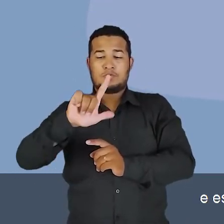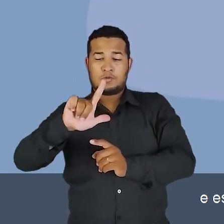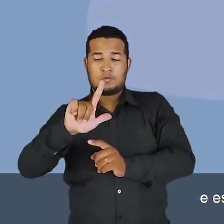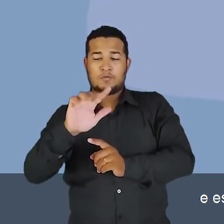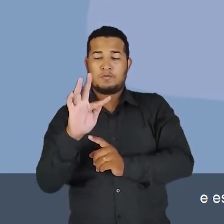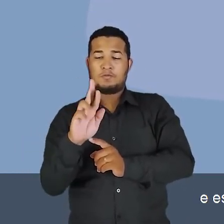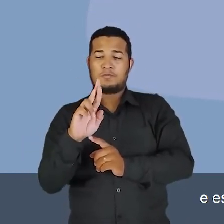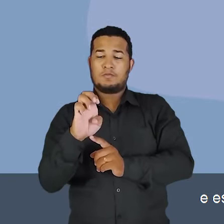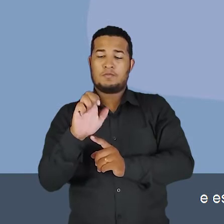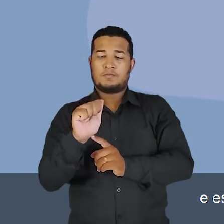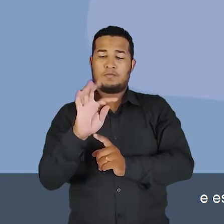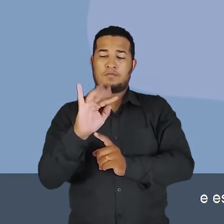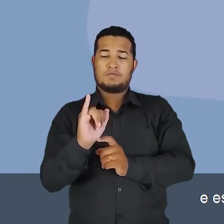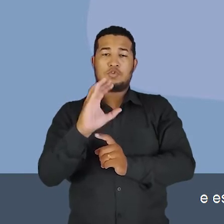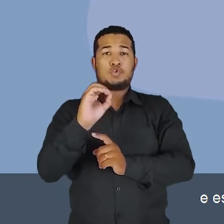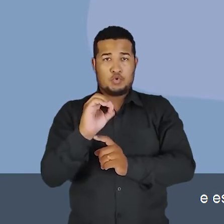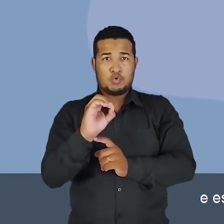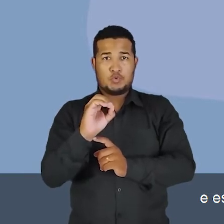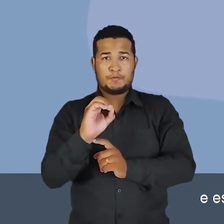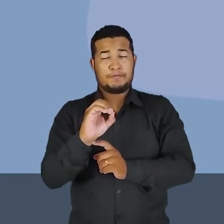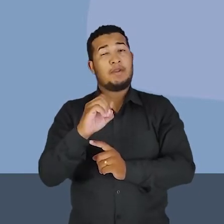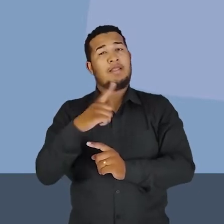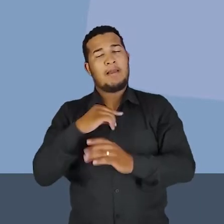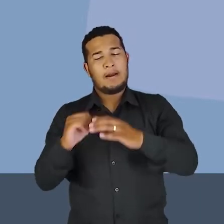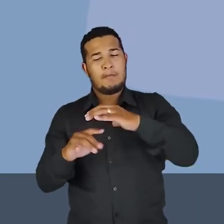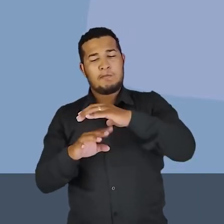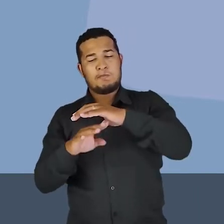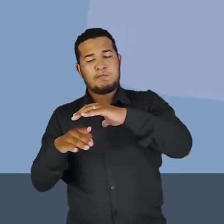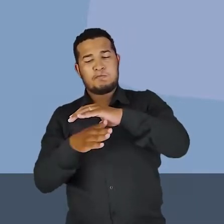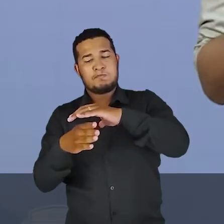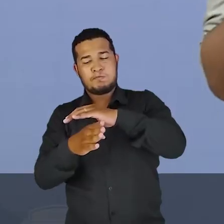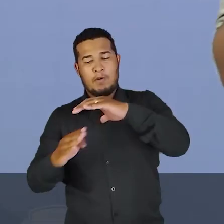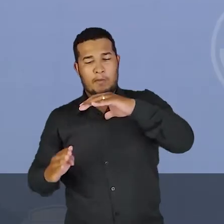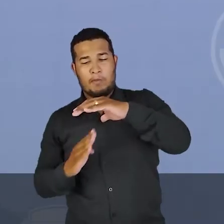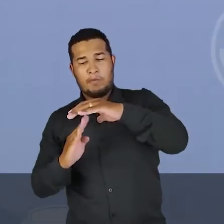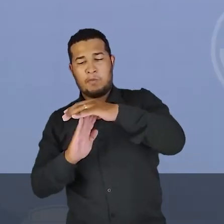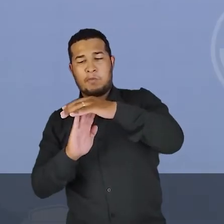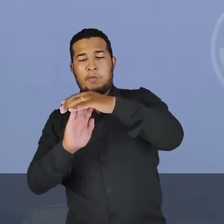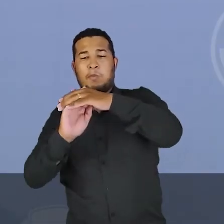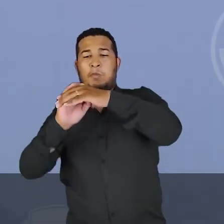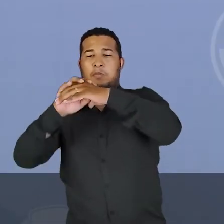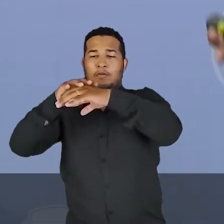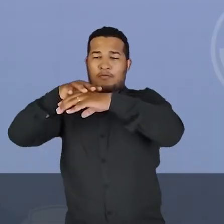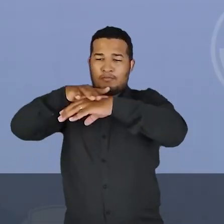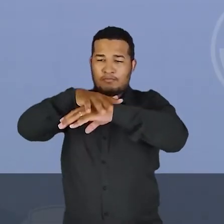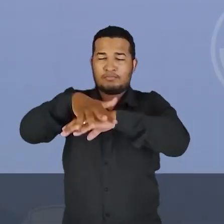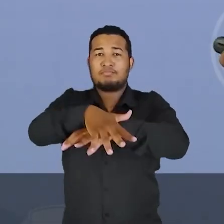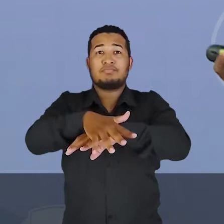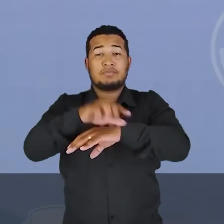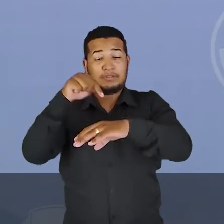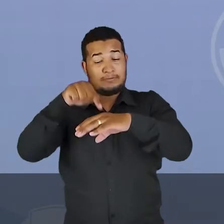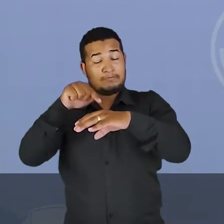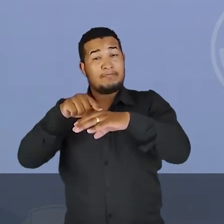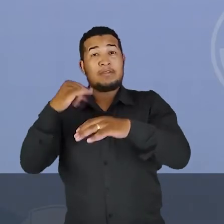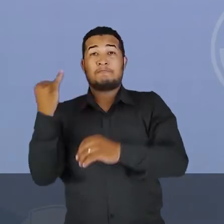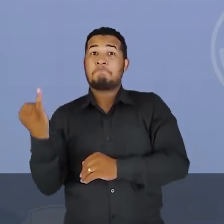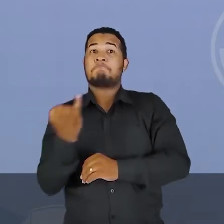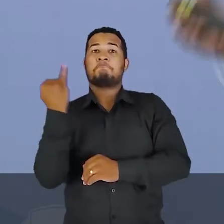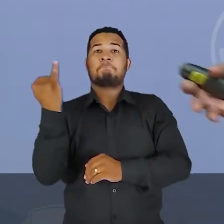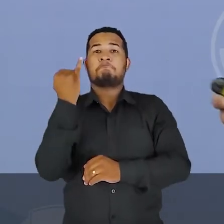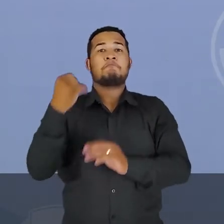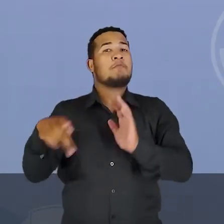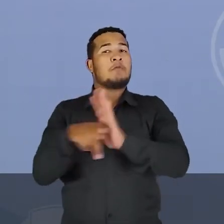com a superfície, forma uma nascente, né? E olha para cá, essa nascente é fundamental aí para